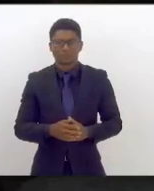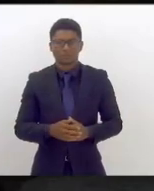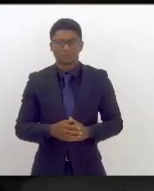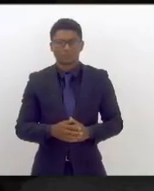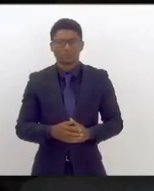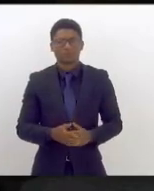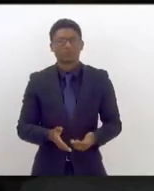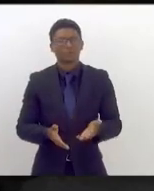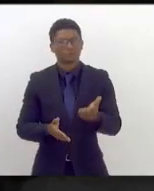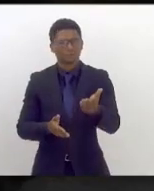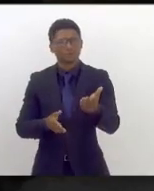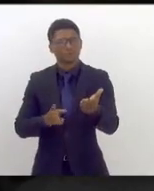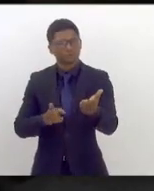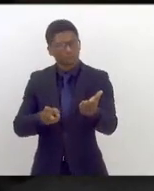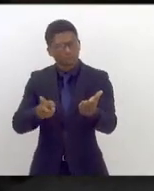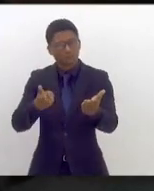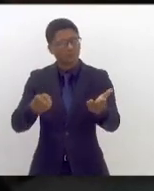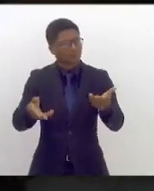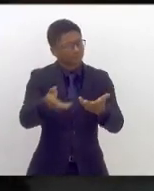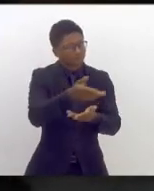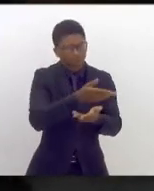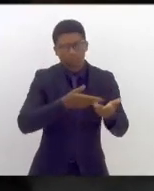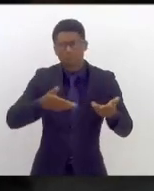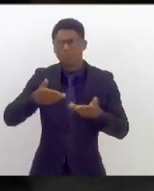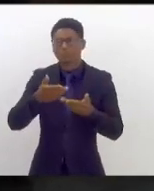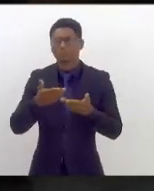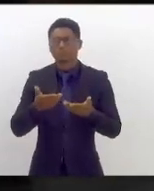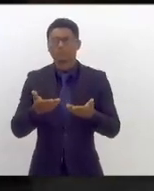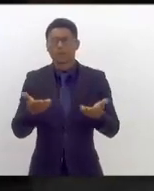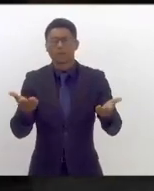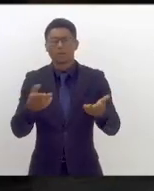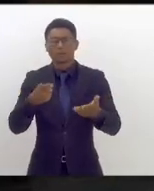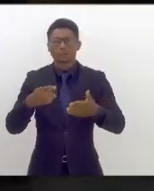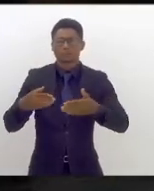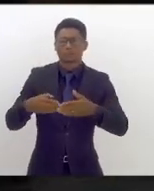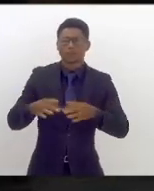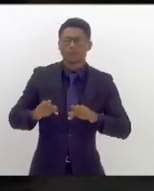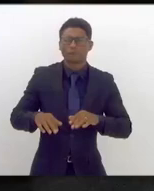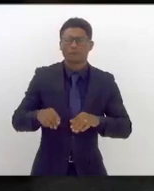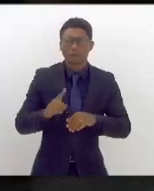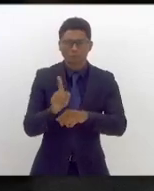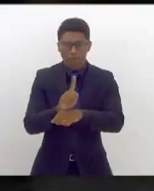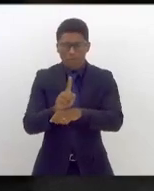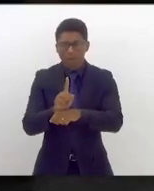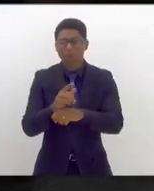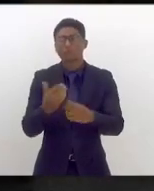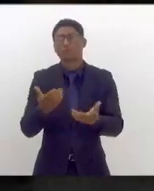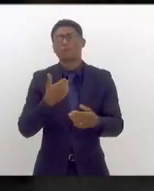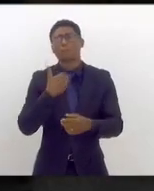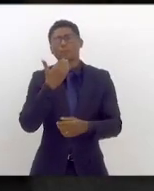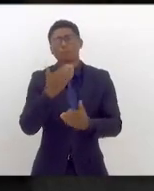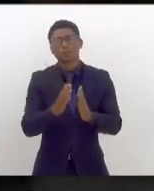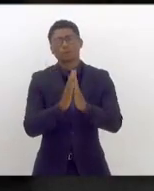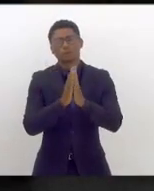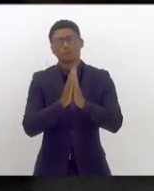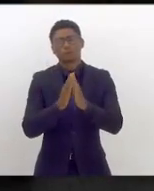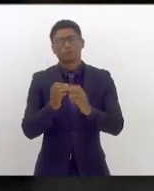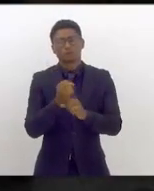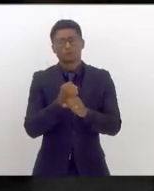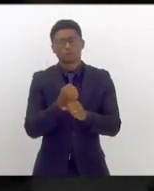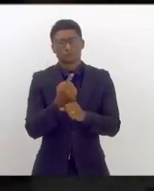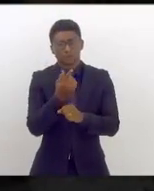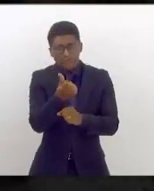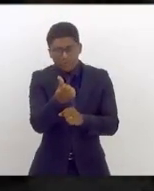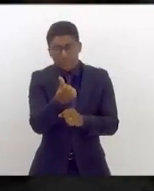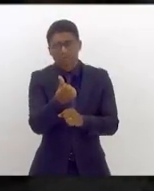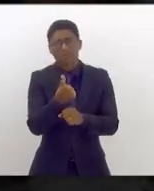que vossa excelência personifica no final da sua gestão eu quero te fazer um apelo em nome desses 16 anos de convivência